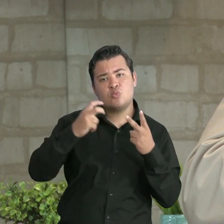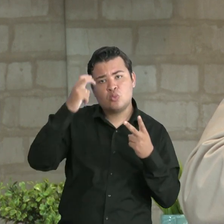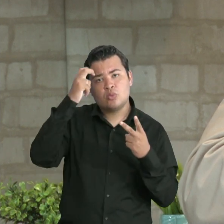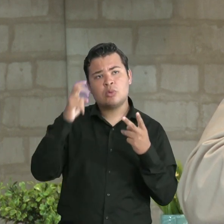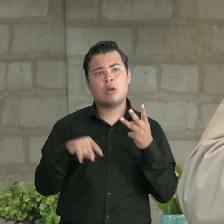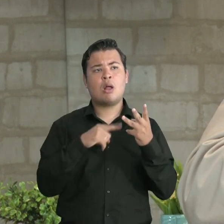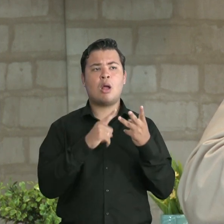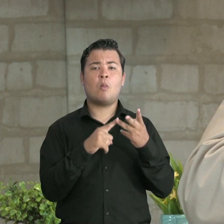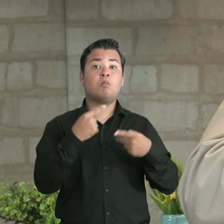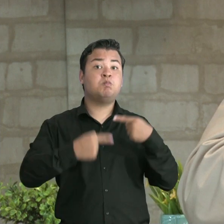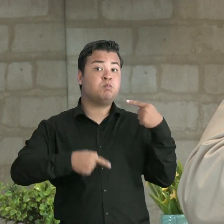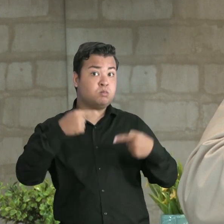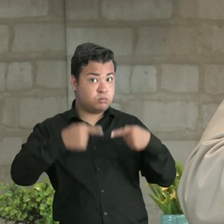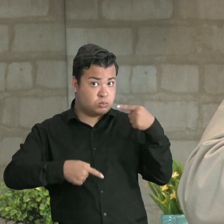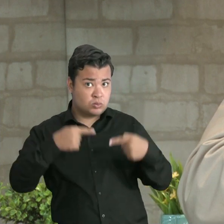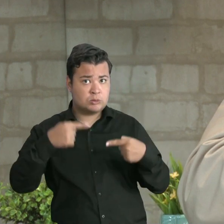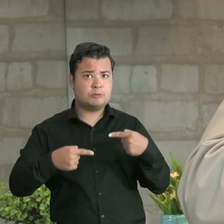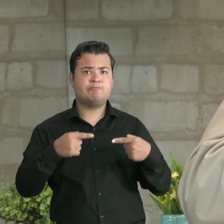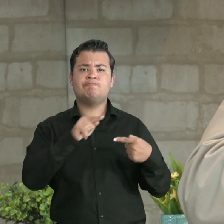que têm